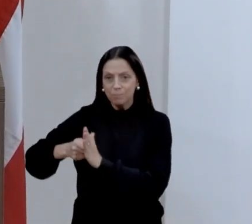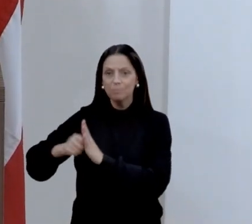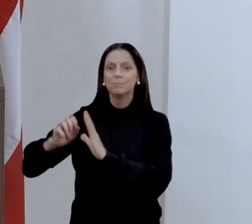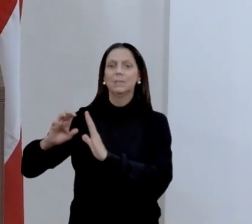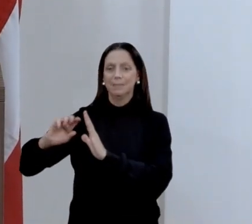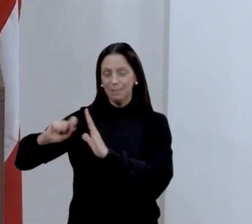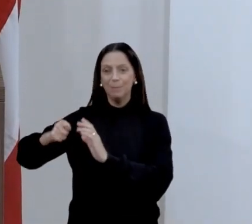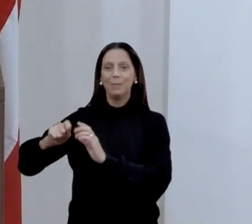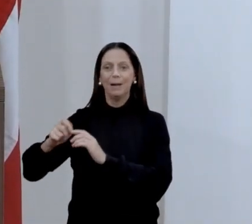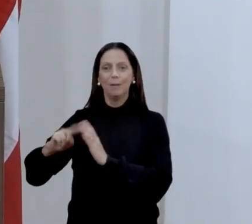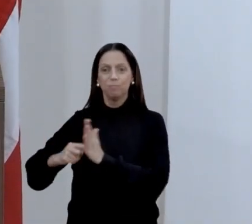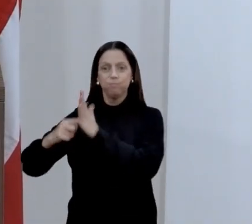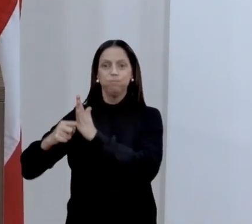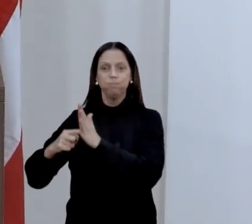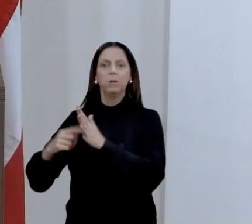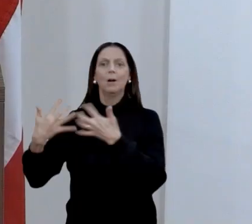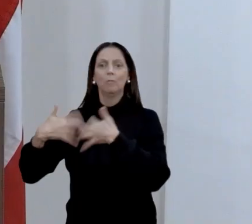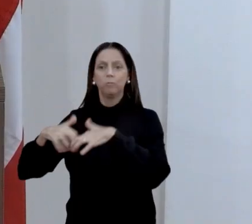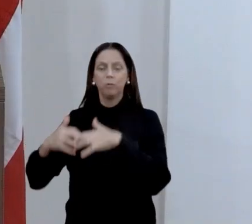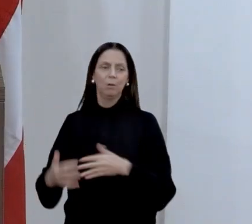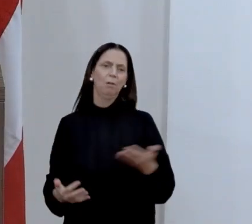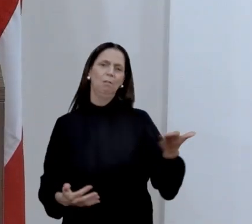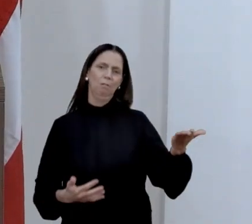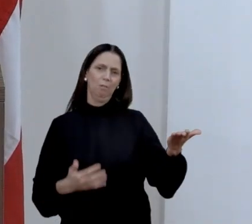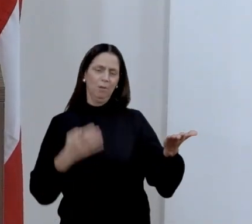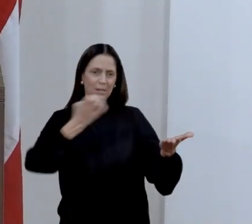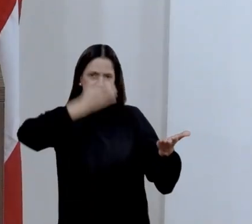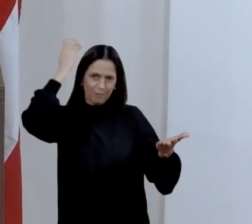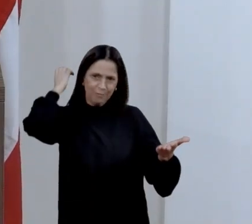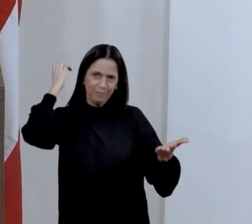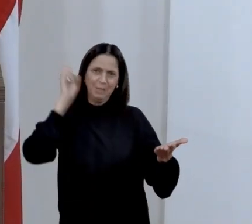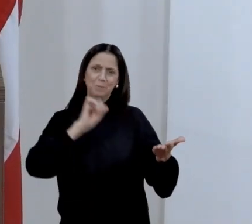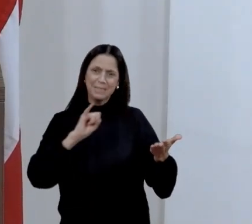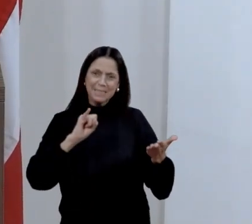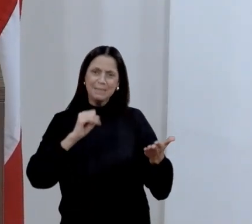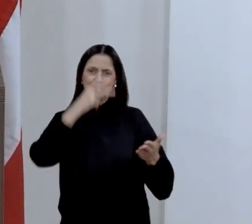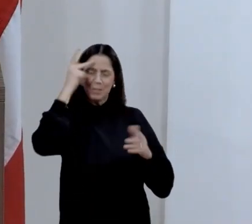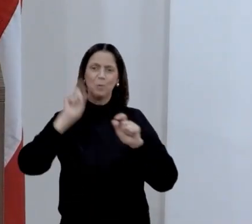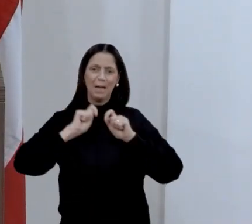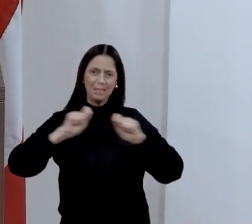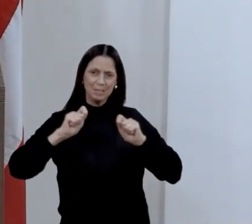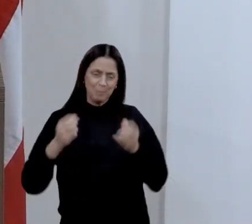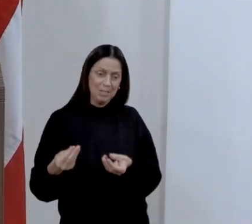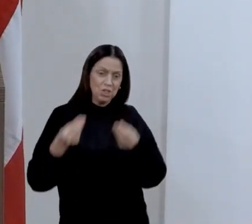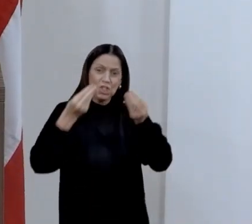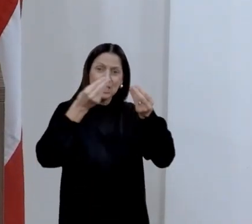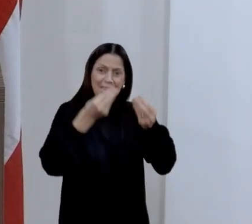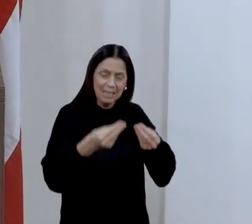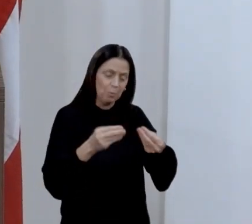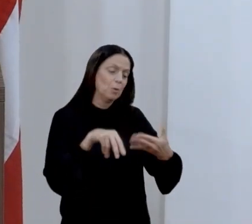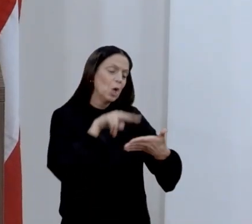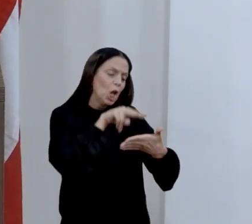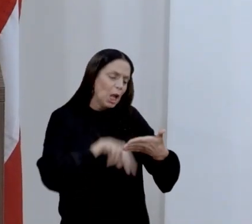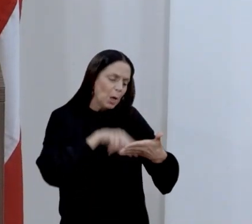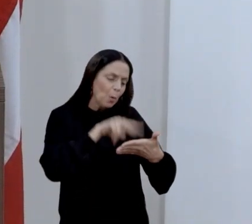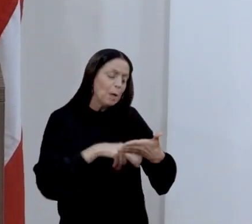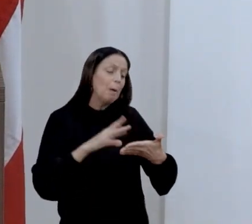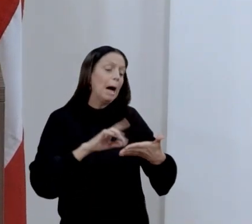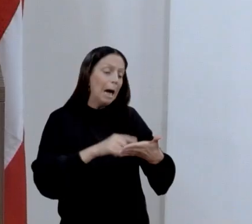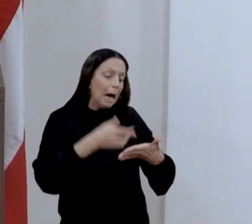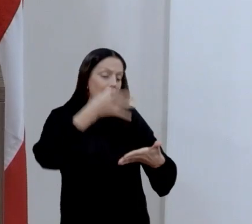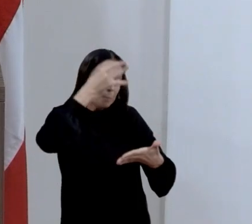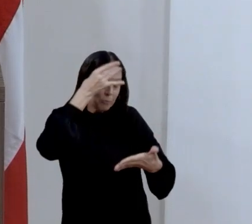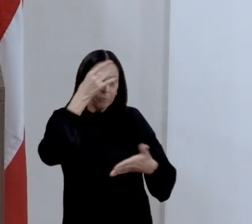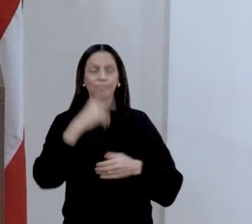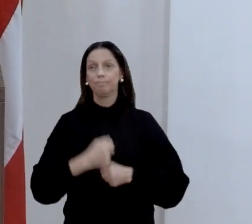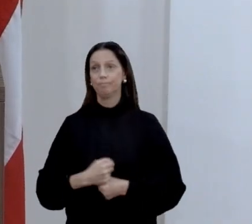assessorado. Deram um roteiro para o senhor ir lá gravar um videozinho. O que o senhor tinha que fazer é pesquisar a história, porque o senhor deixou o seu nome marcado lá agora. E